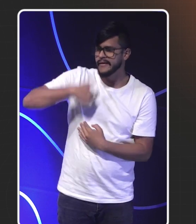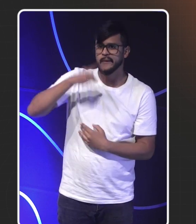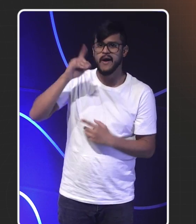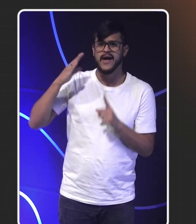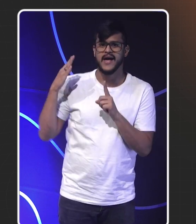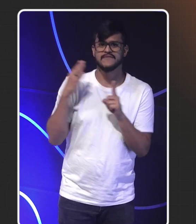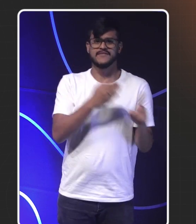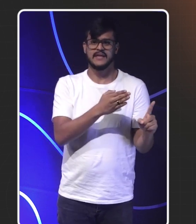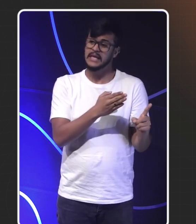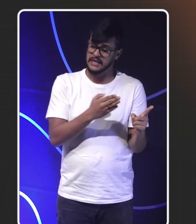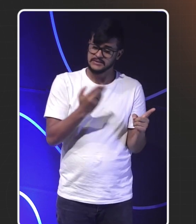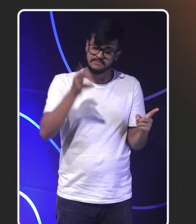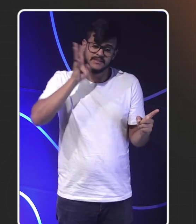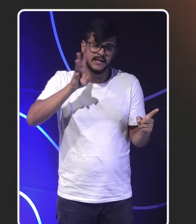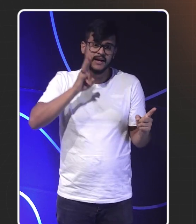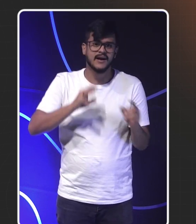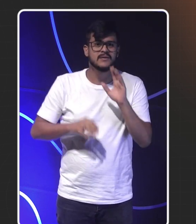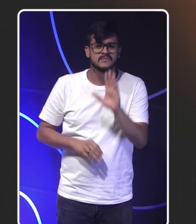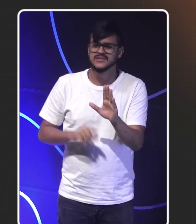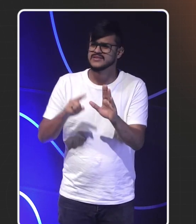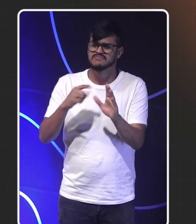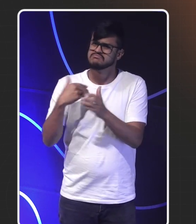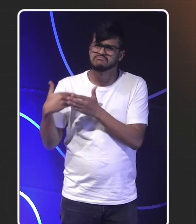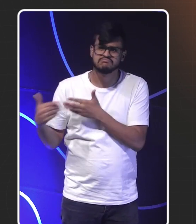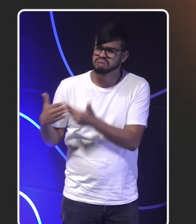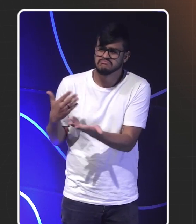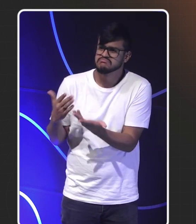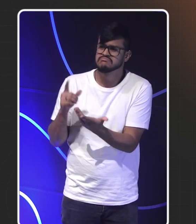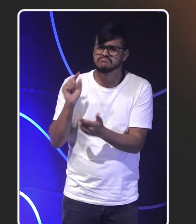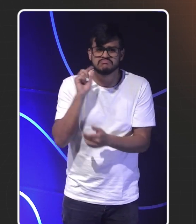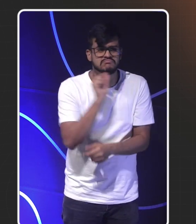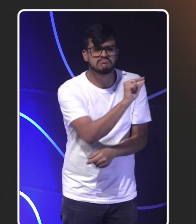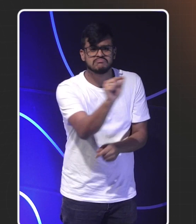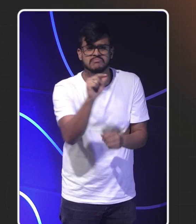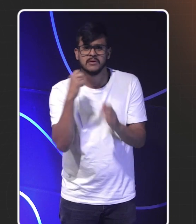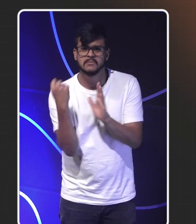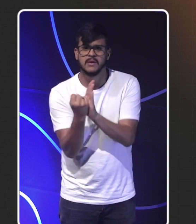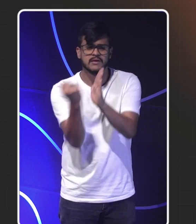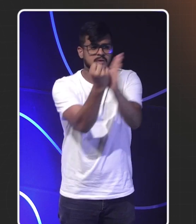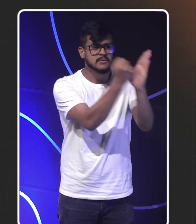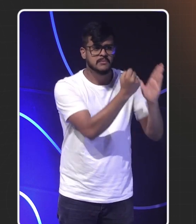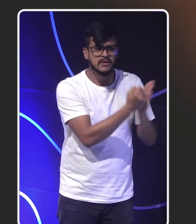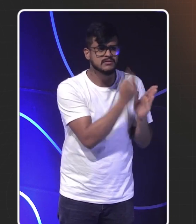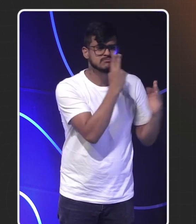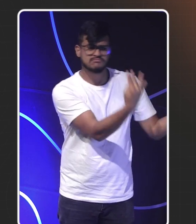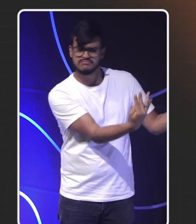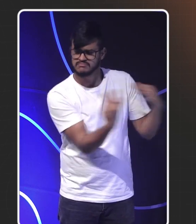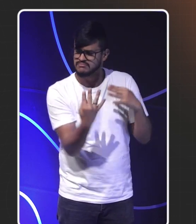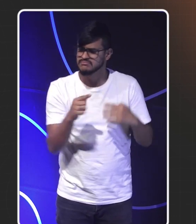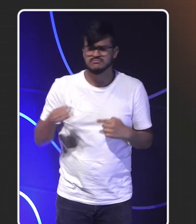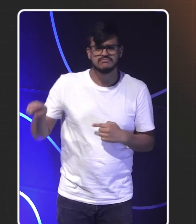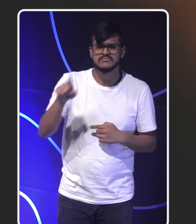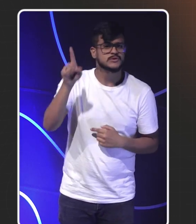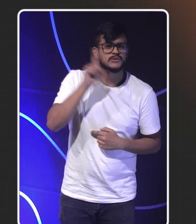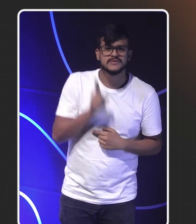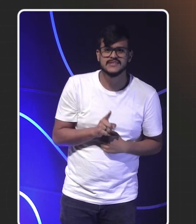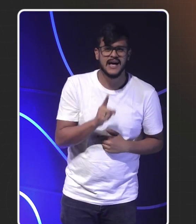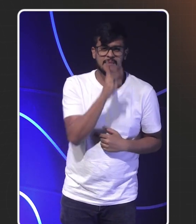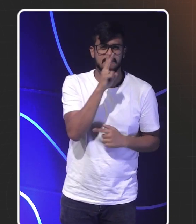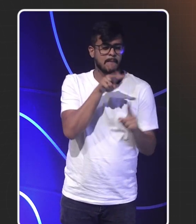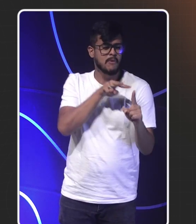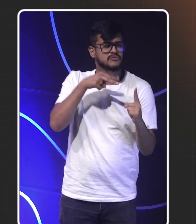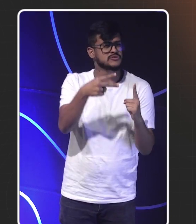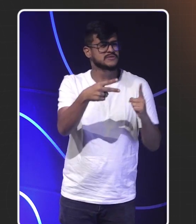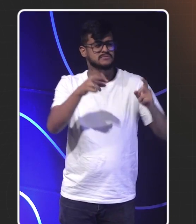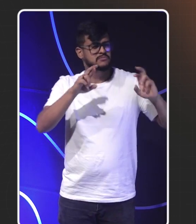determinados assuntos, mas mesmo assim eu não conseguia que as marcas vissem isso, tivessem esse mesmo olhar, e eu